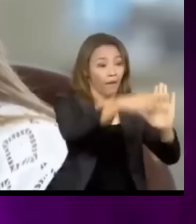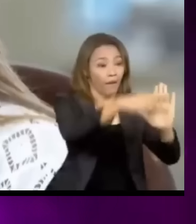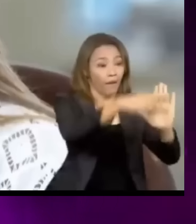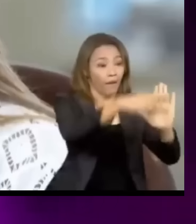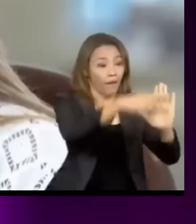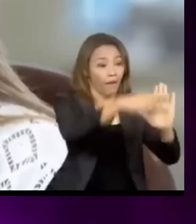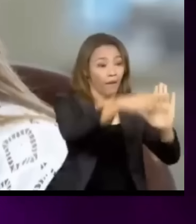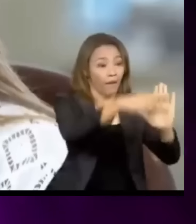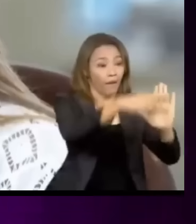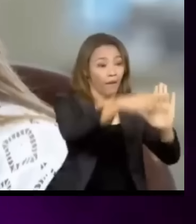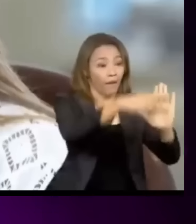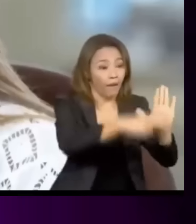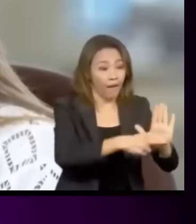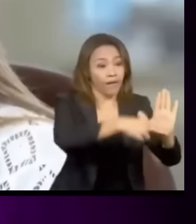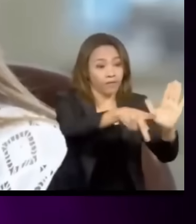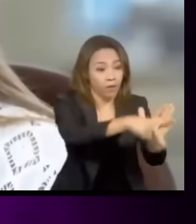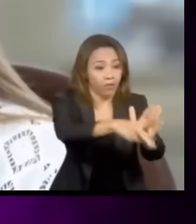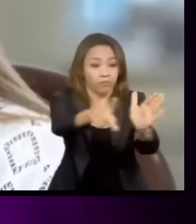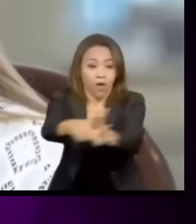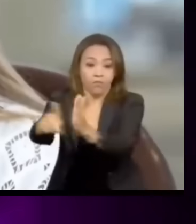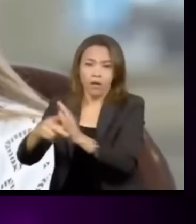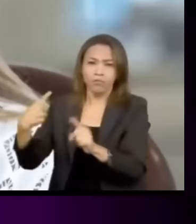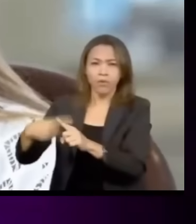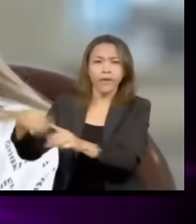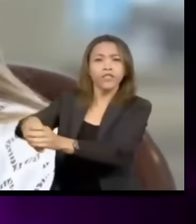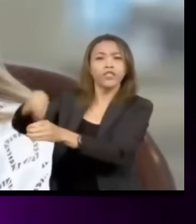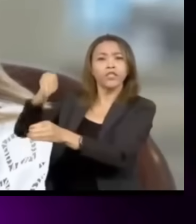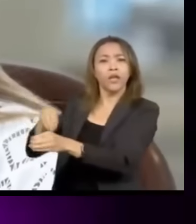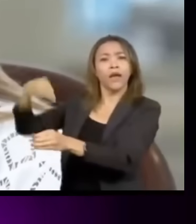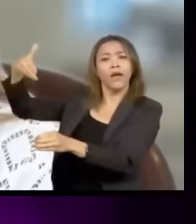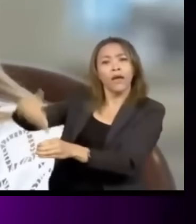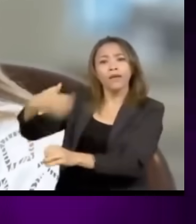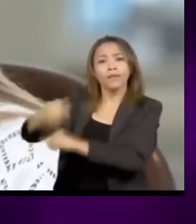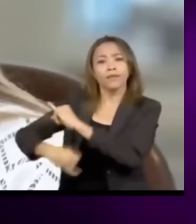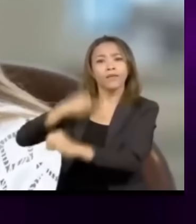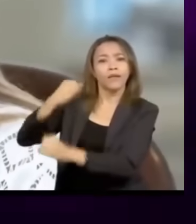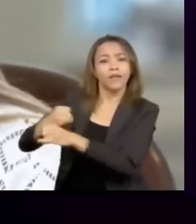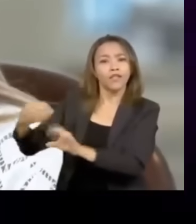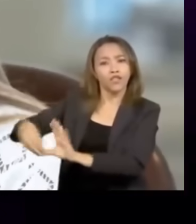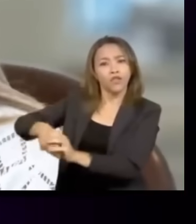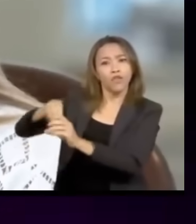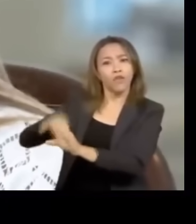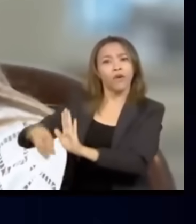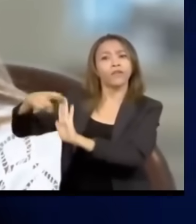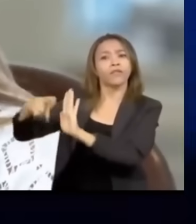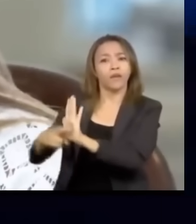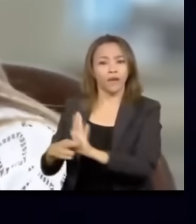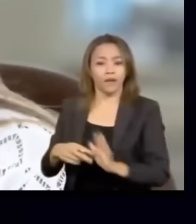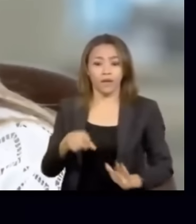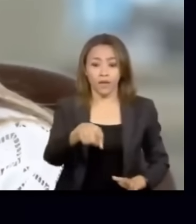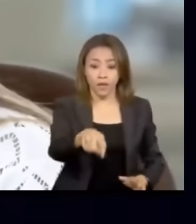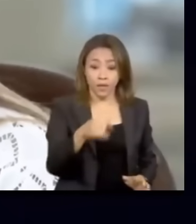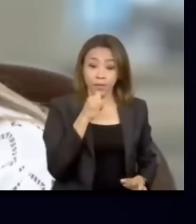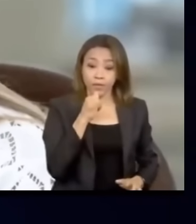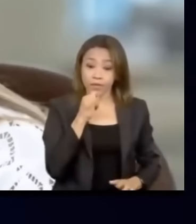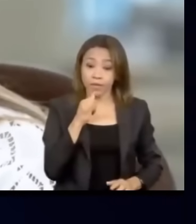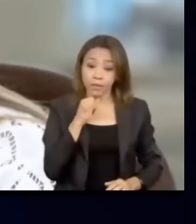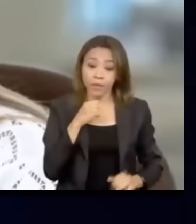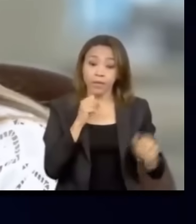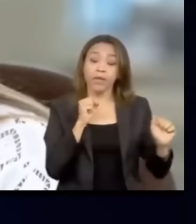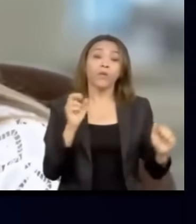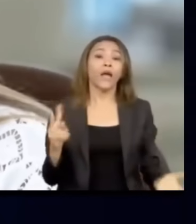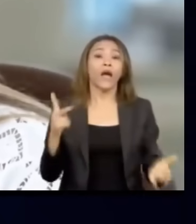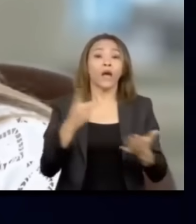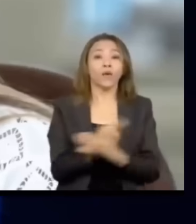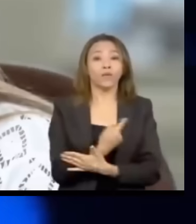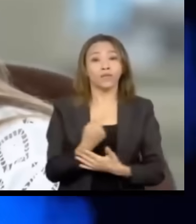tentar voltar com o papo da censura. O show que aconteceu semana passada, eu já tô, como eu disse, né, na nota que eu fiz,